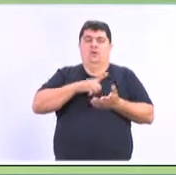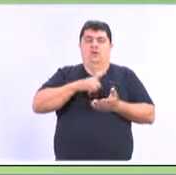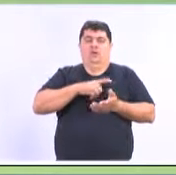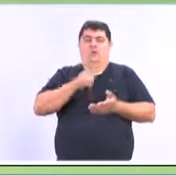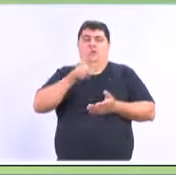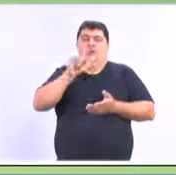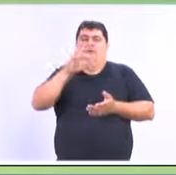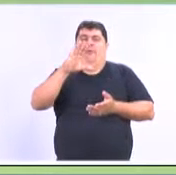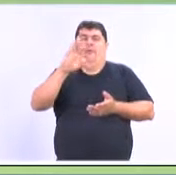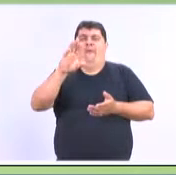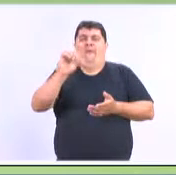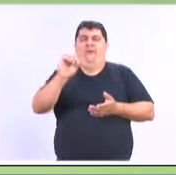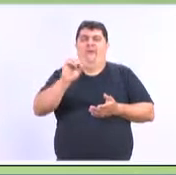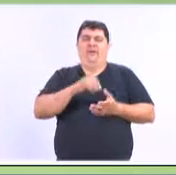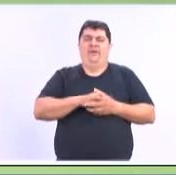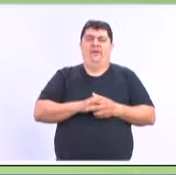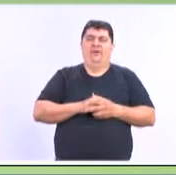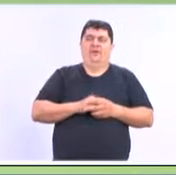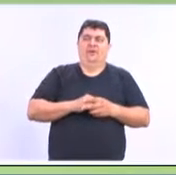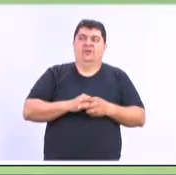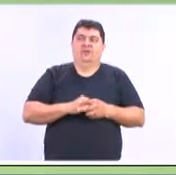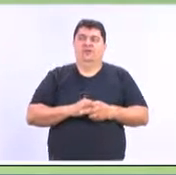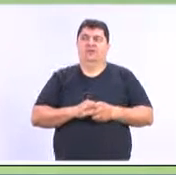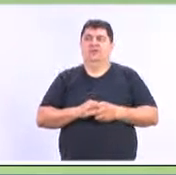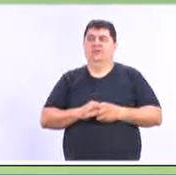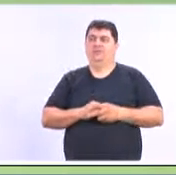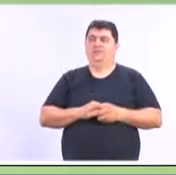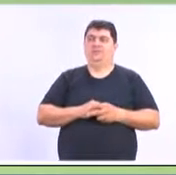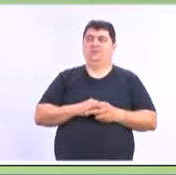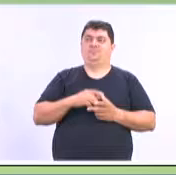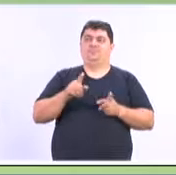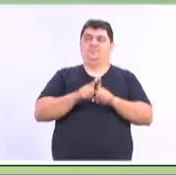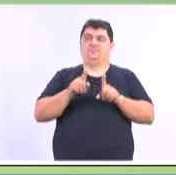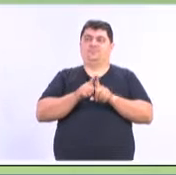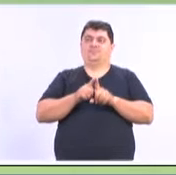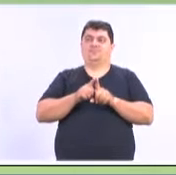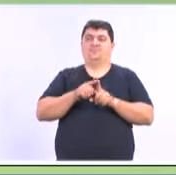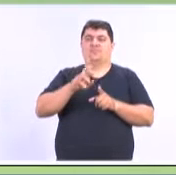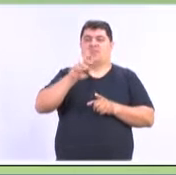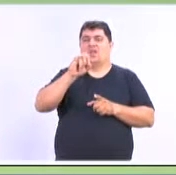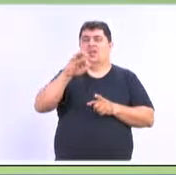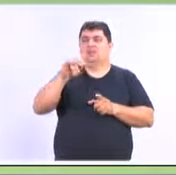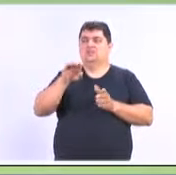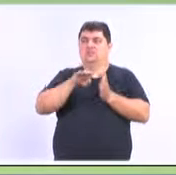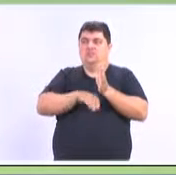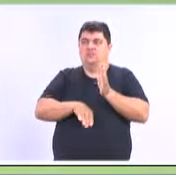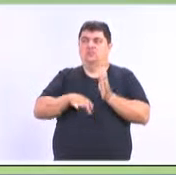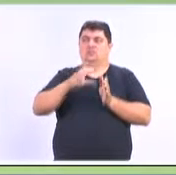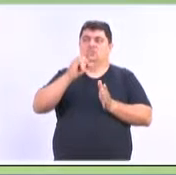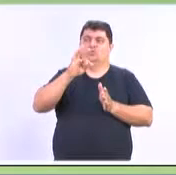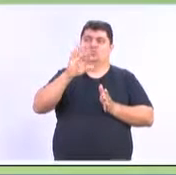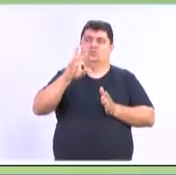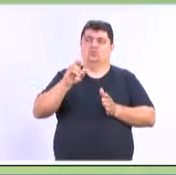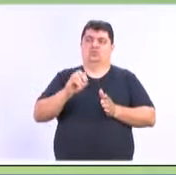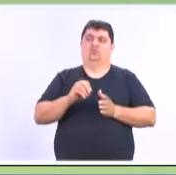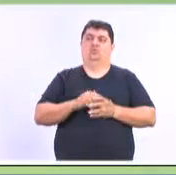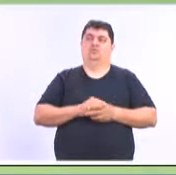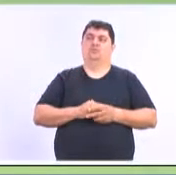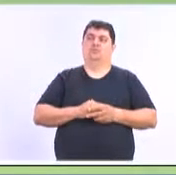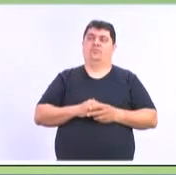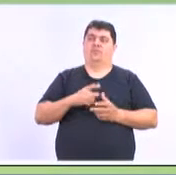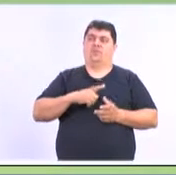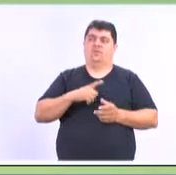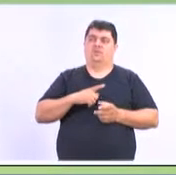receita subtraída dos custos das vendas, receita líquida menos custos das vendas. Então, quando eu pego a minha